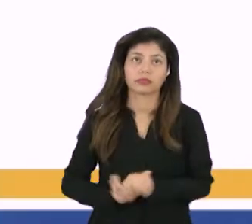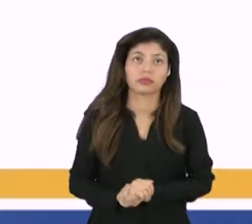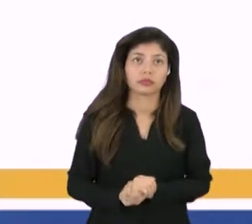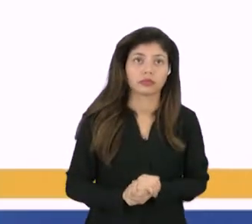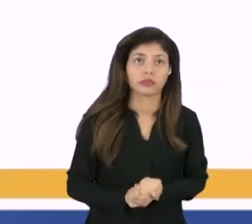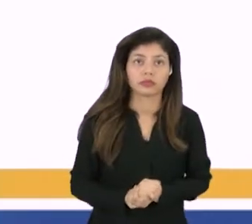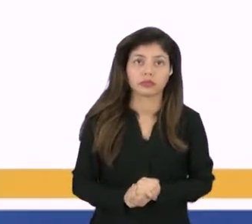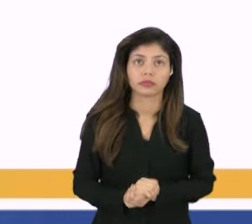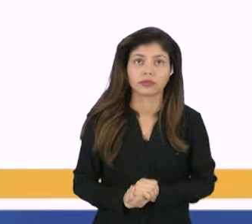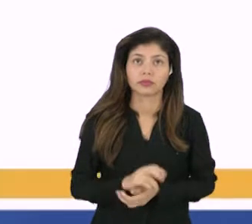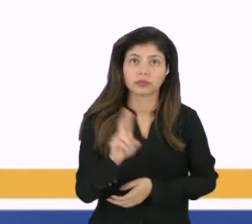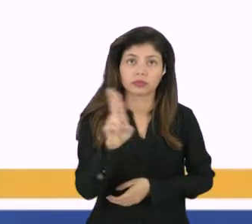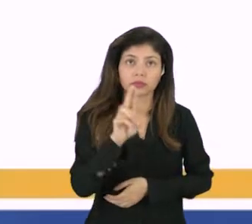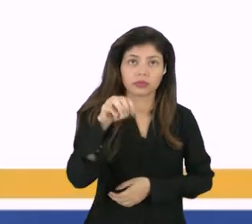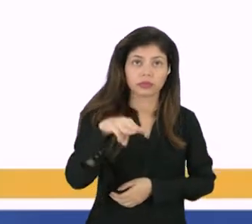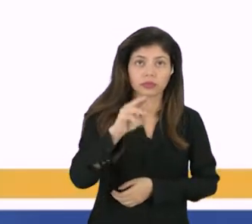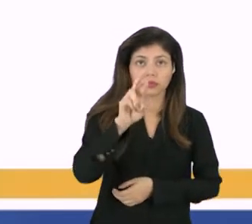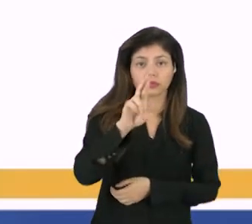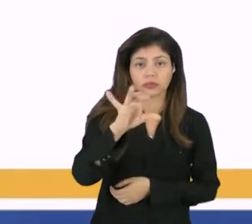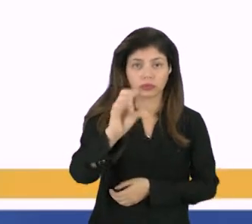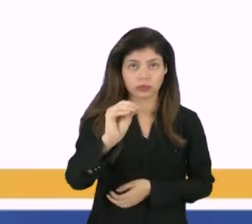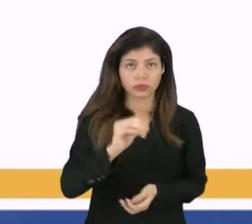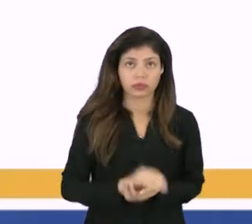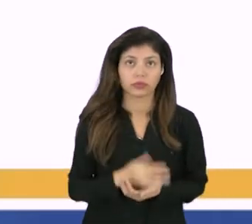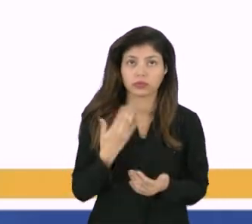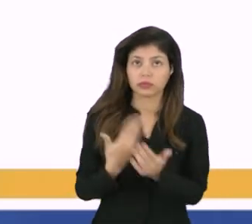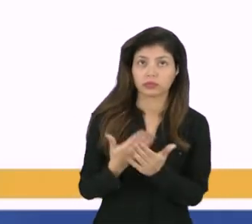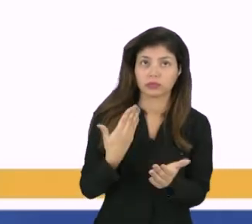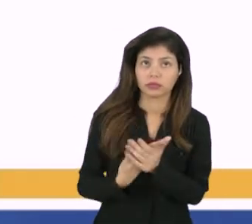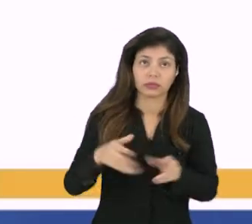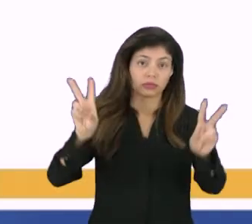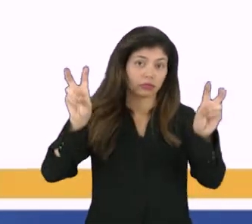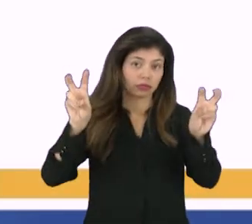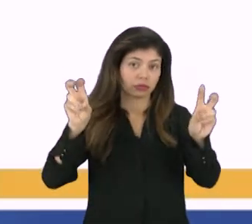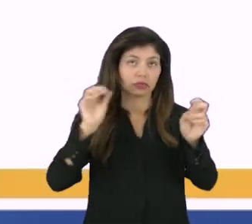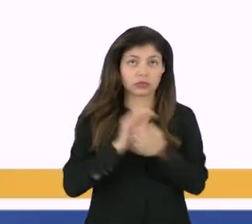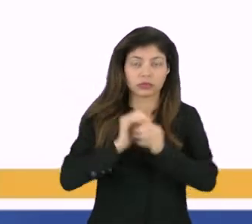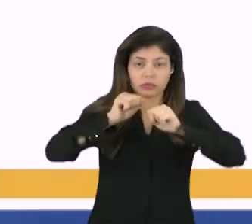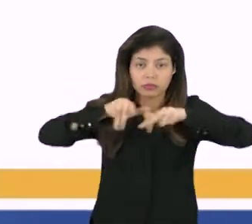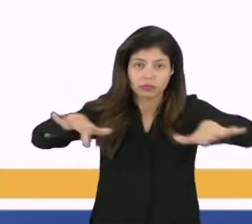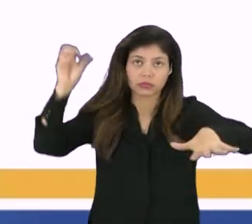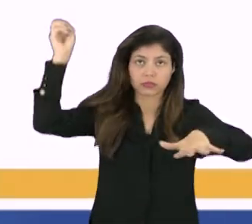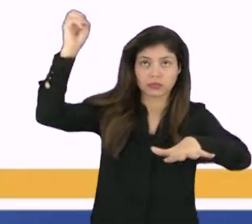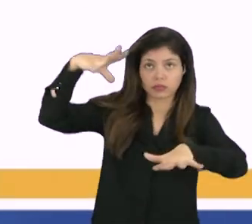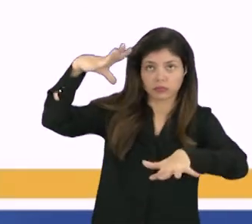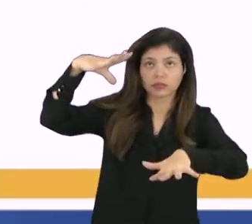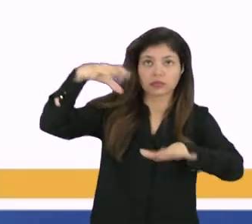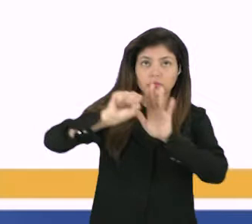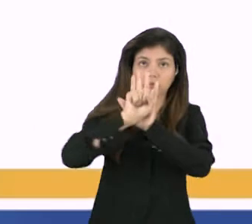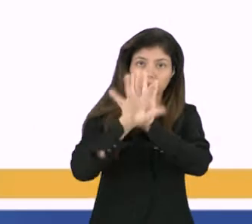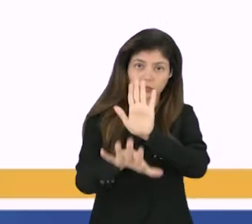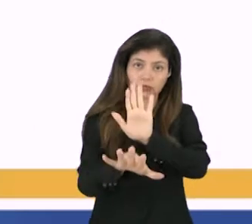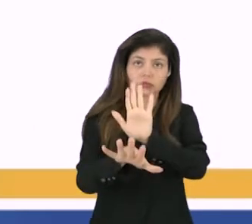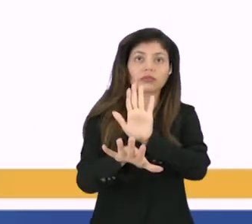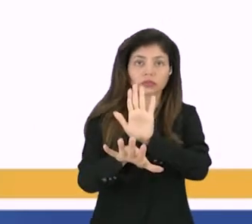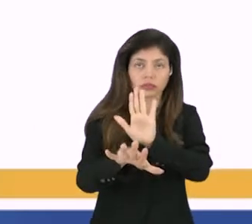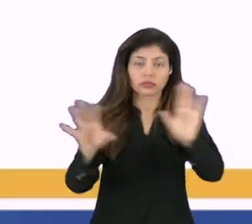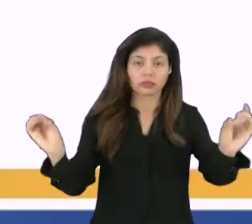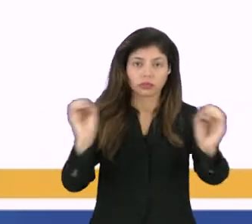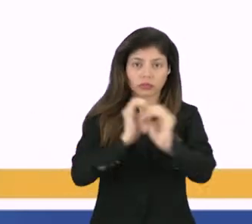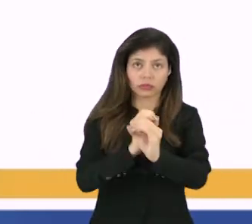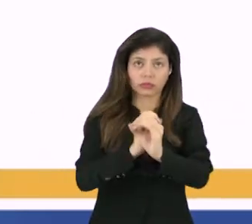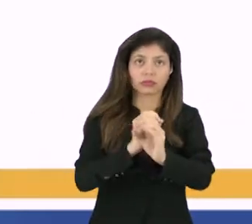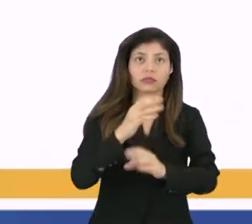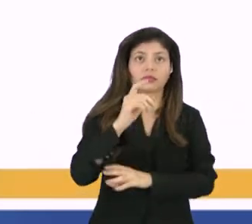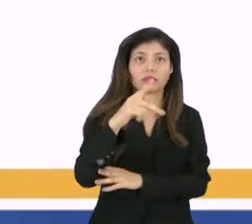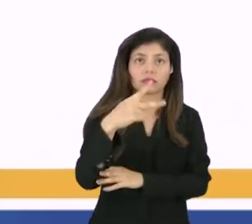Tá aí meu nome, tá? Eu sou o professor Márcio. A aula de hoje tem tema de propagação retilínea da luz, sombra, penumbra e eclipse,